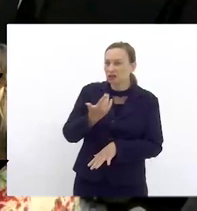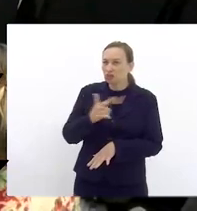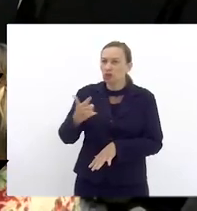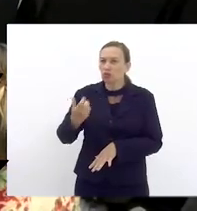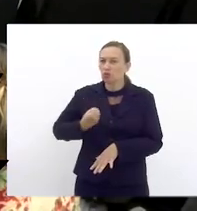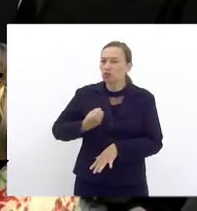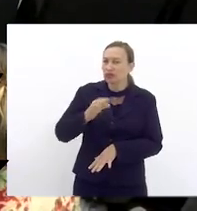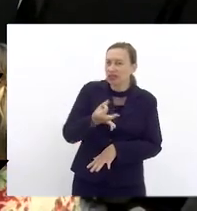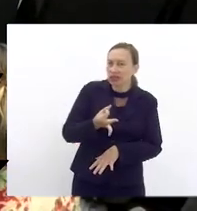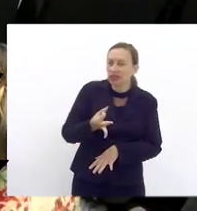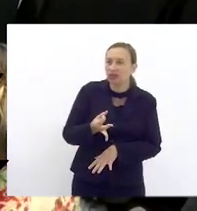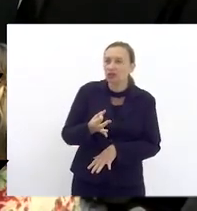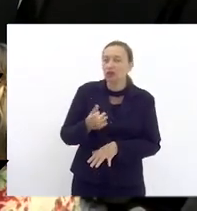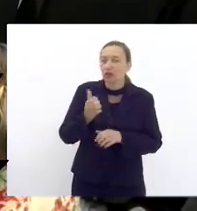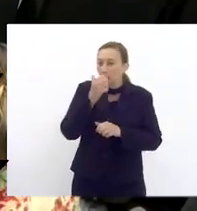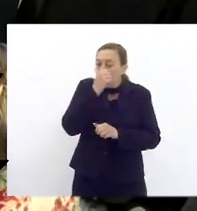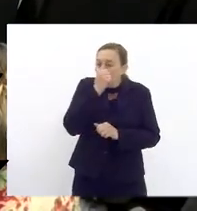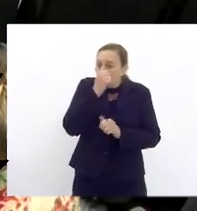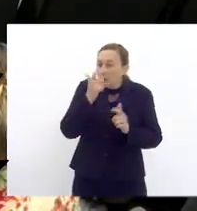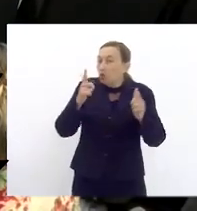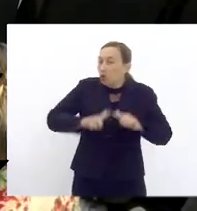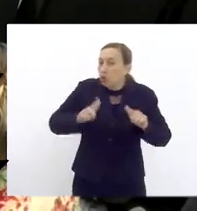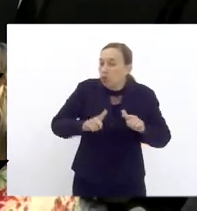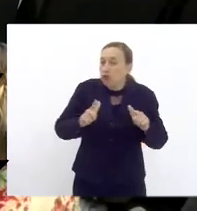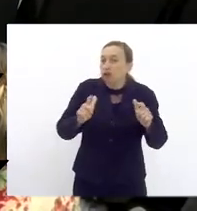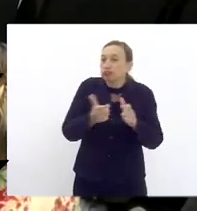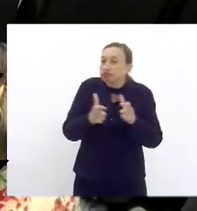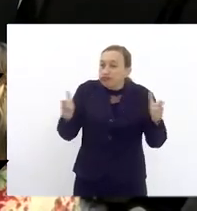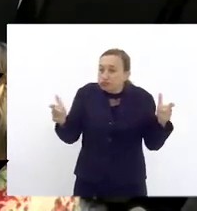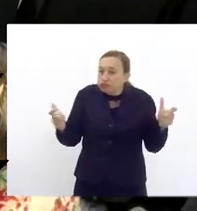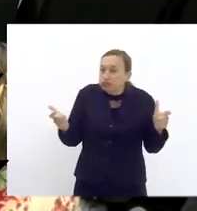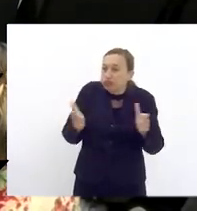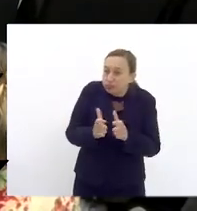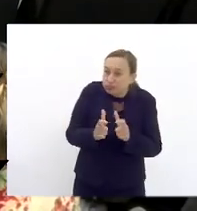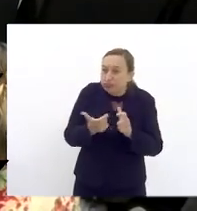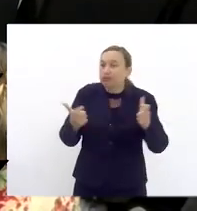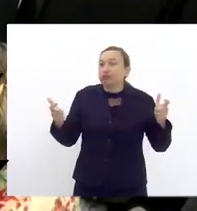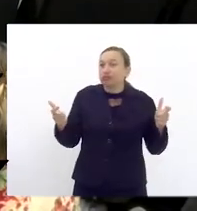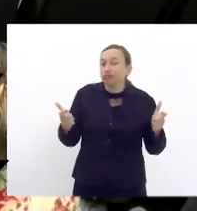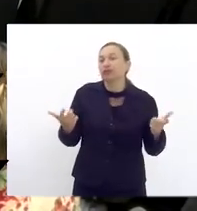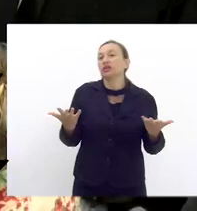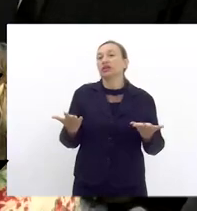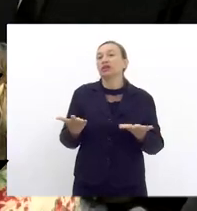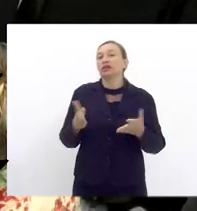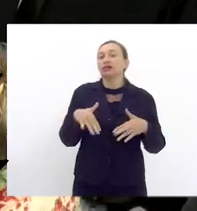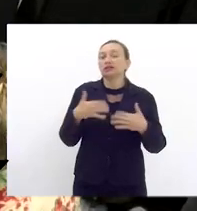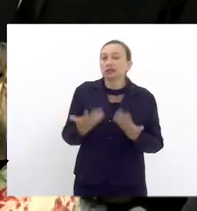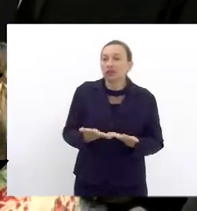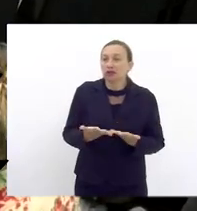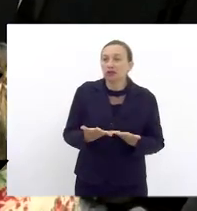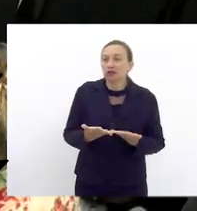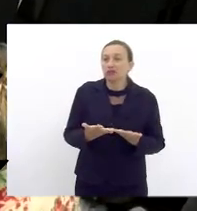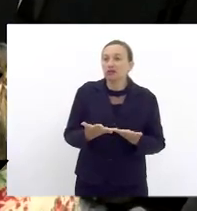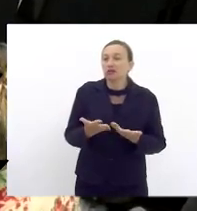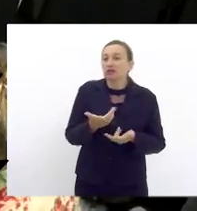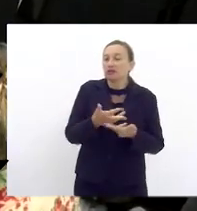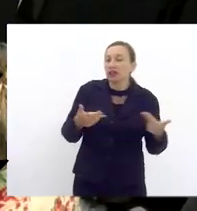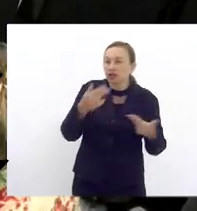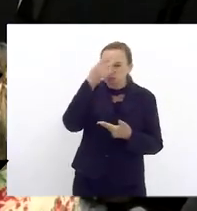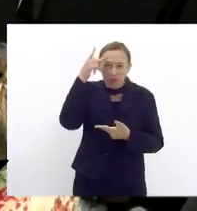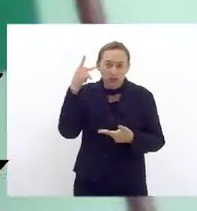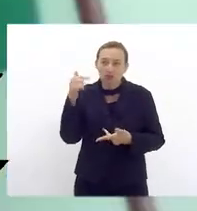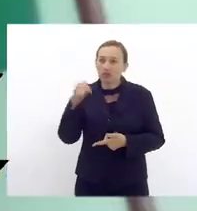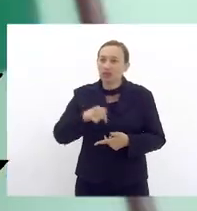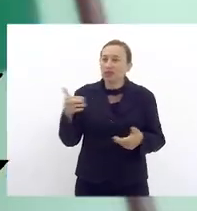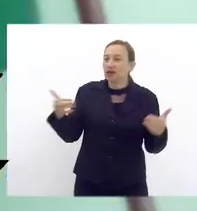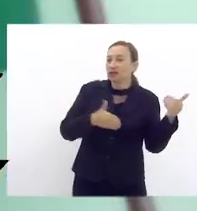foi o auditório encheu a diminuir a voltava encher novamente ou seja uma participação intensa né